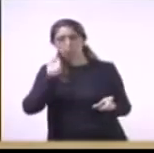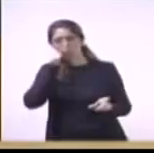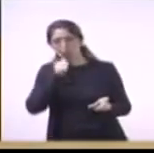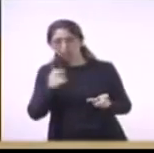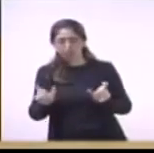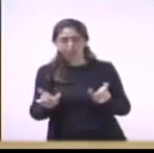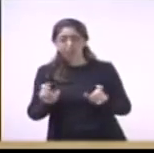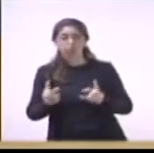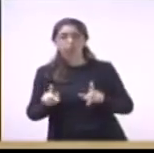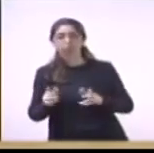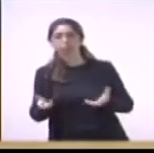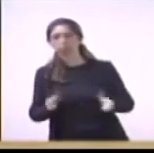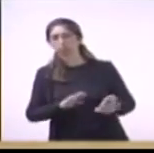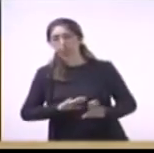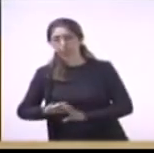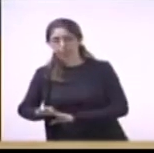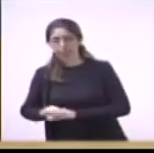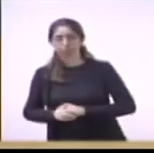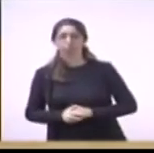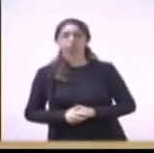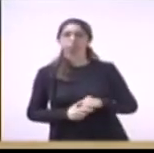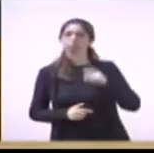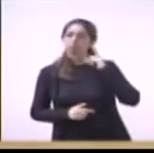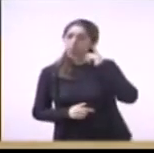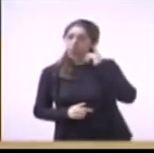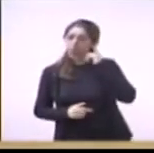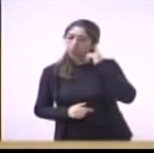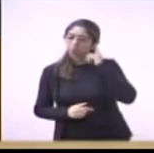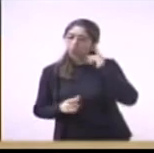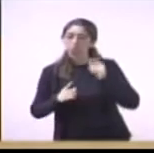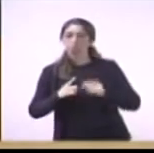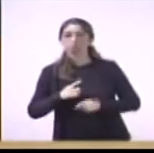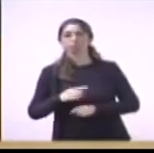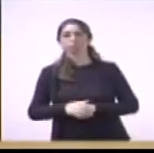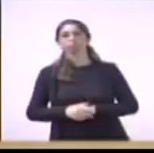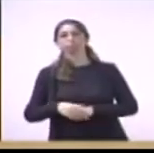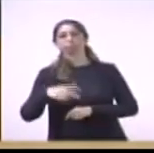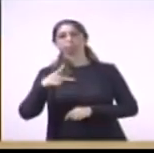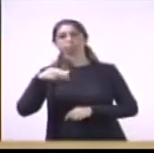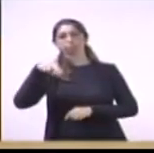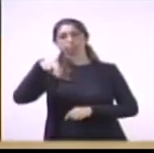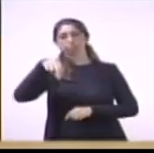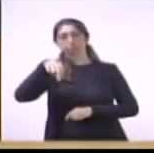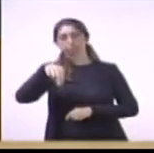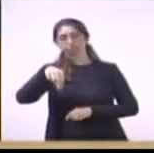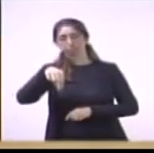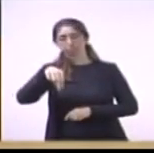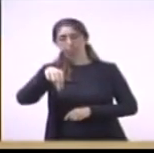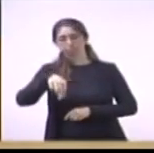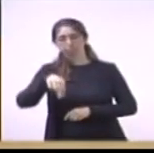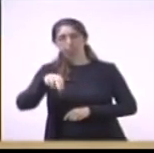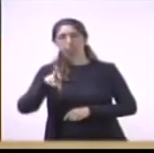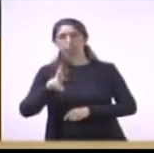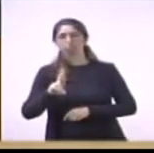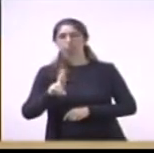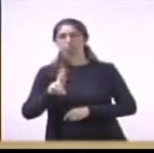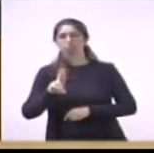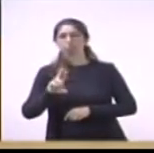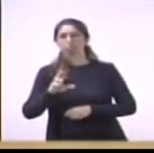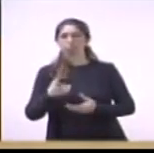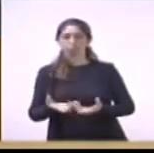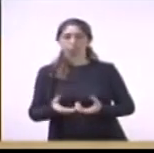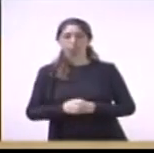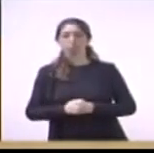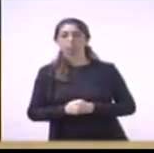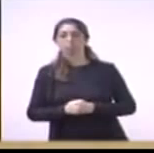Vamos começar. A PNE, que é o Plano Nacional de Educação, foi discutido no governo federal. Eu falo